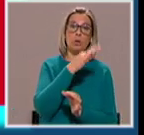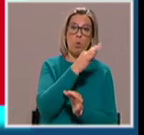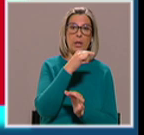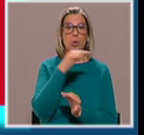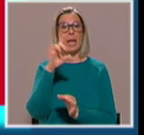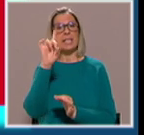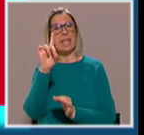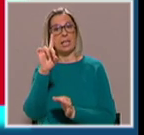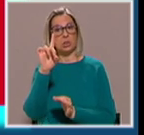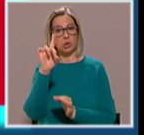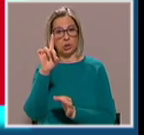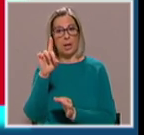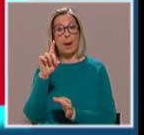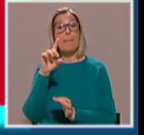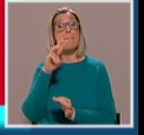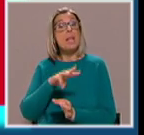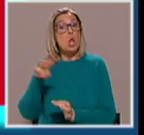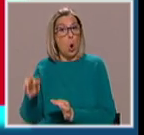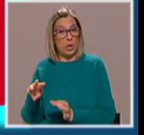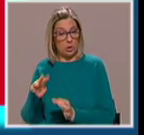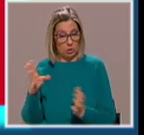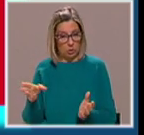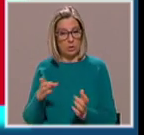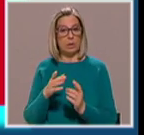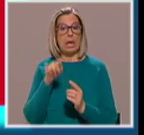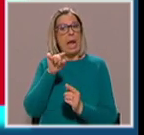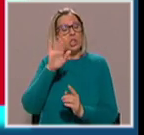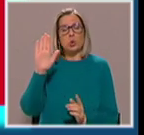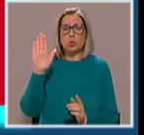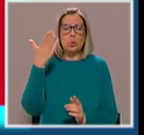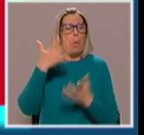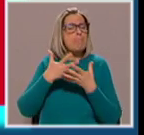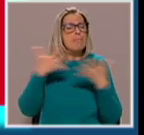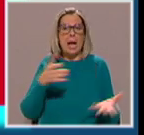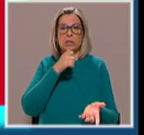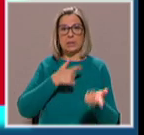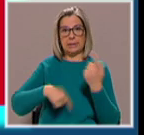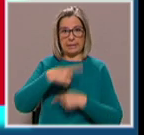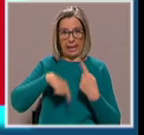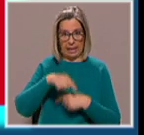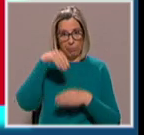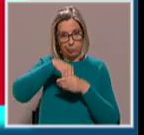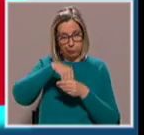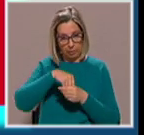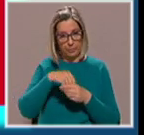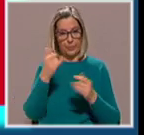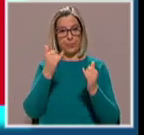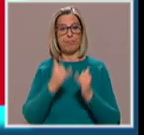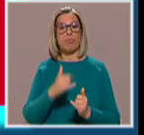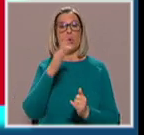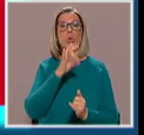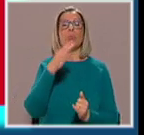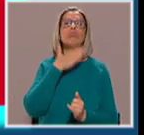por mililitro de sangue. Estas são as células mais abundantes no sangue. Os leucócitos existem em menor